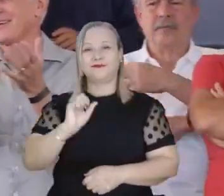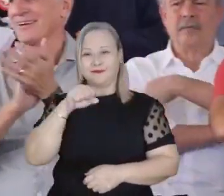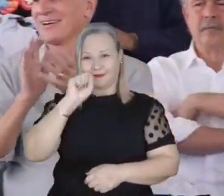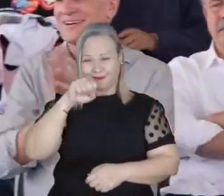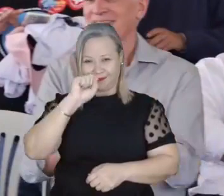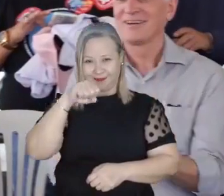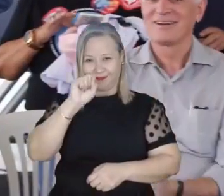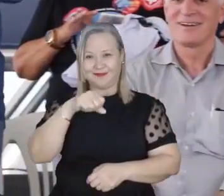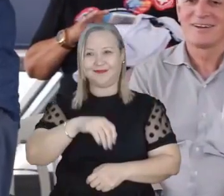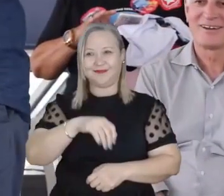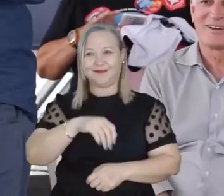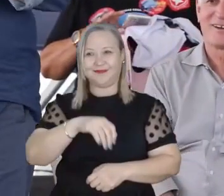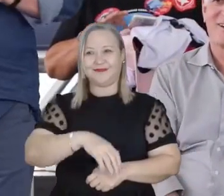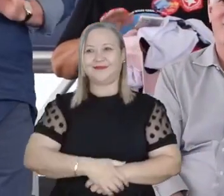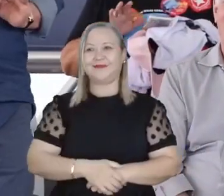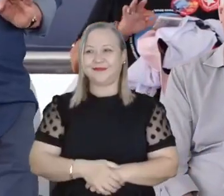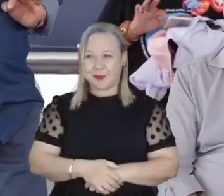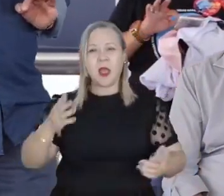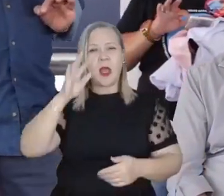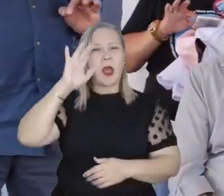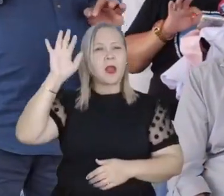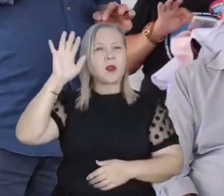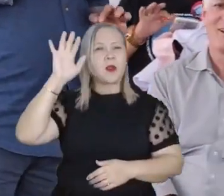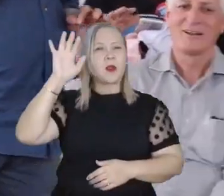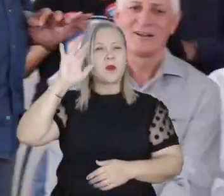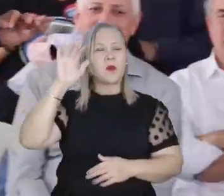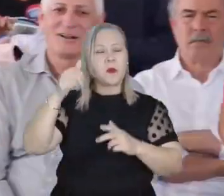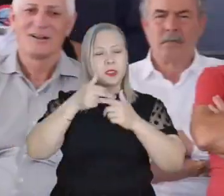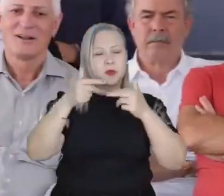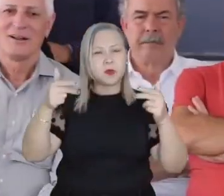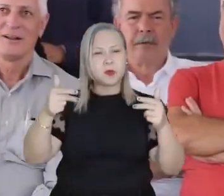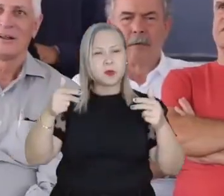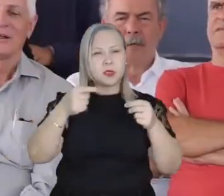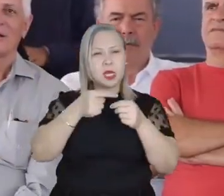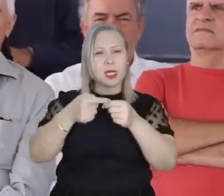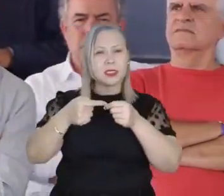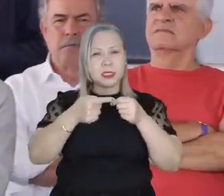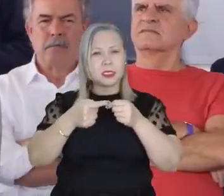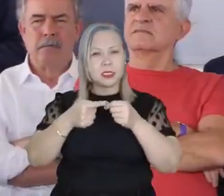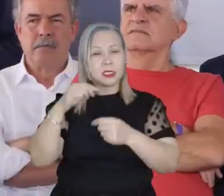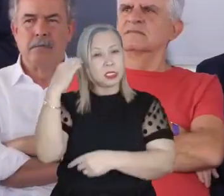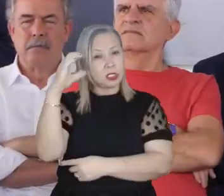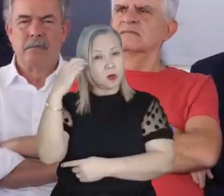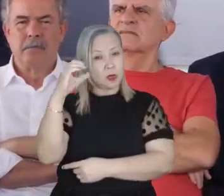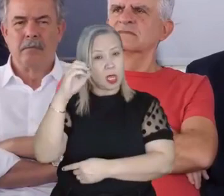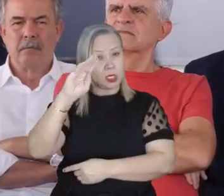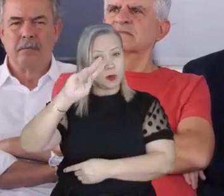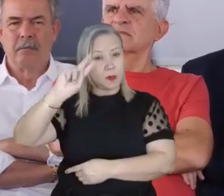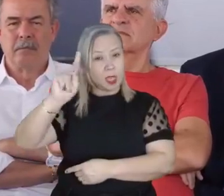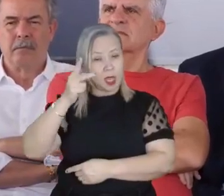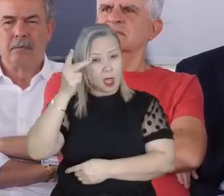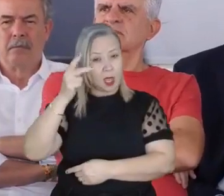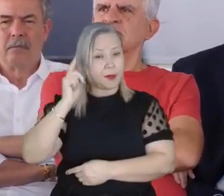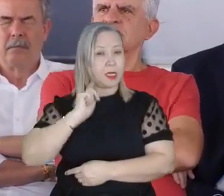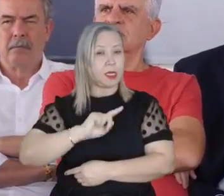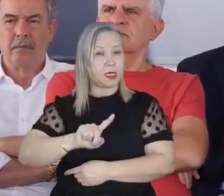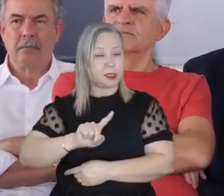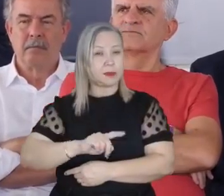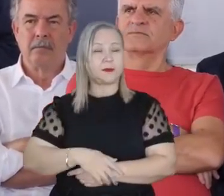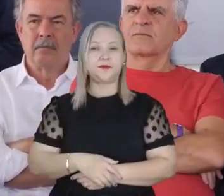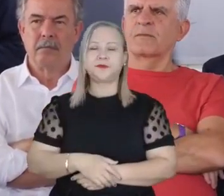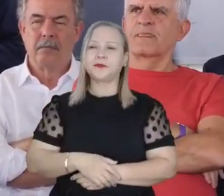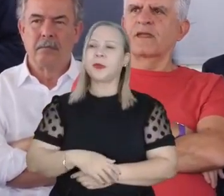Agora, imagine uma coisa, gente. A cidade de Contagem. Companheiro Pimentel, que é economista,